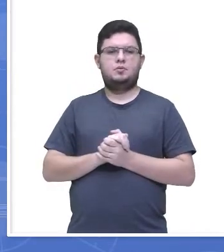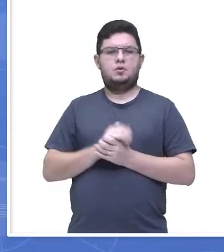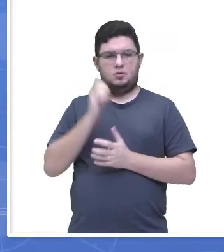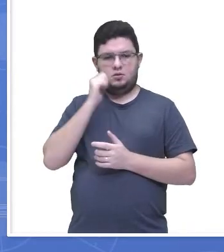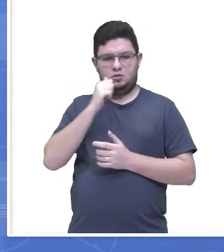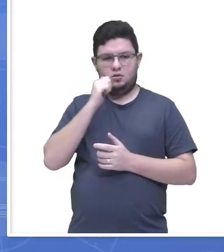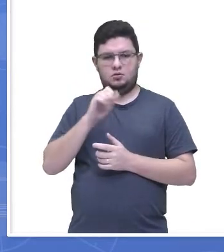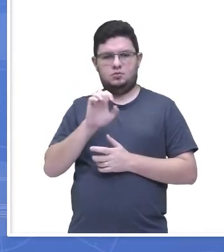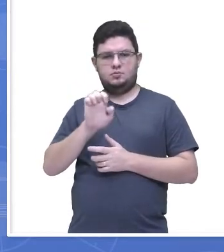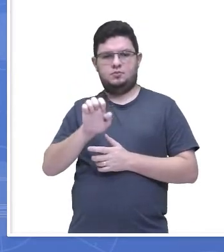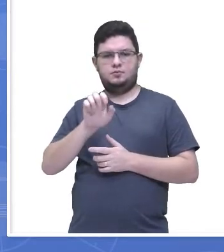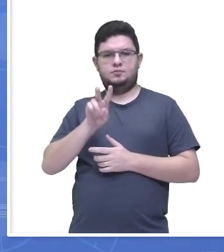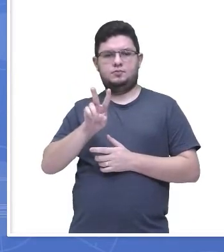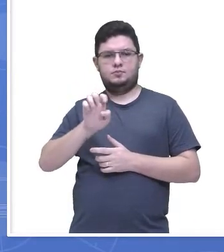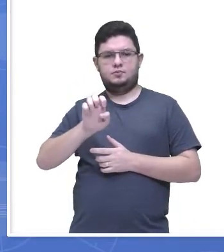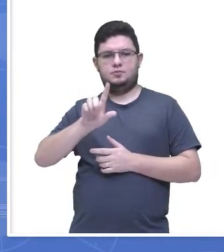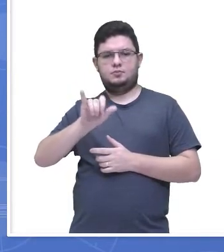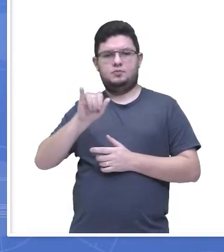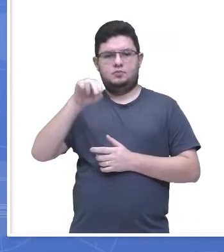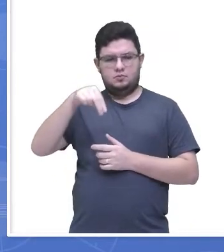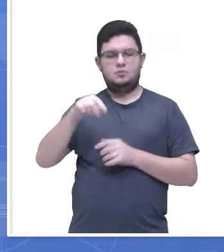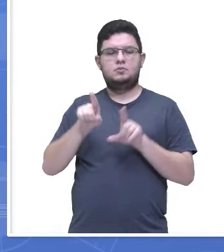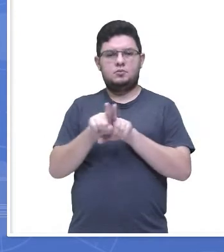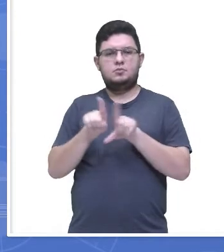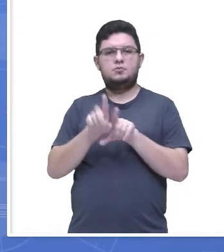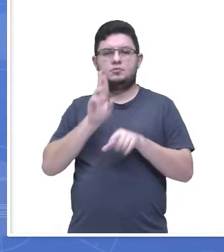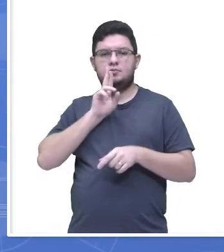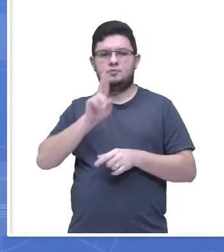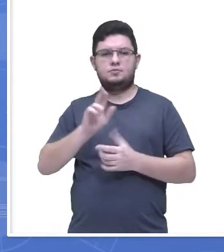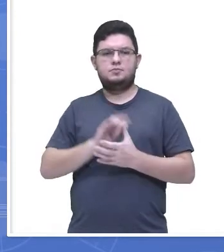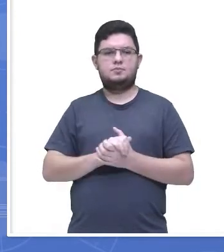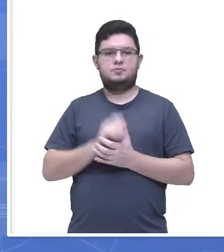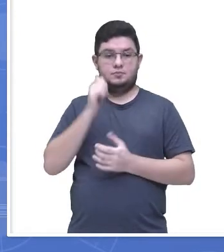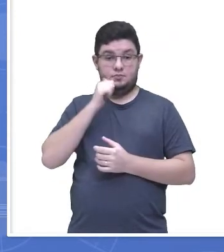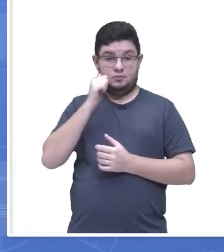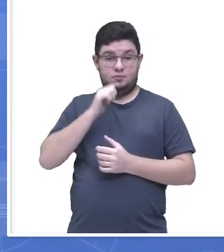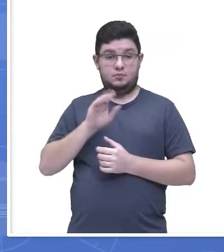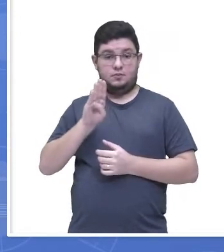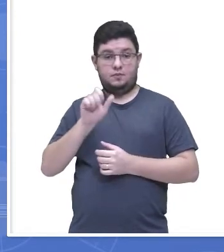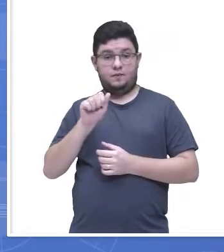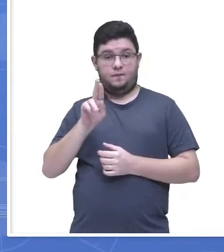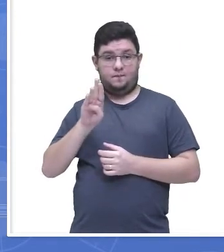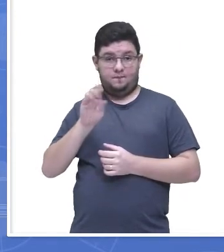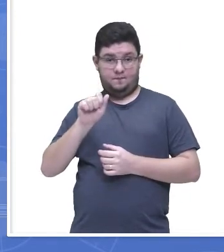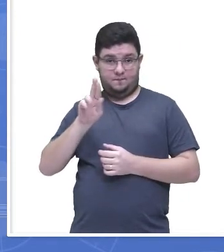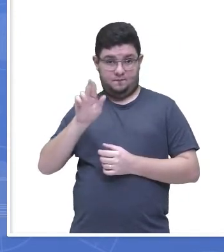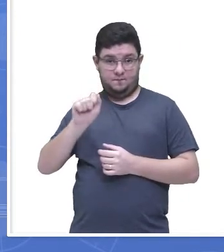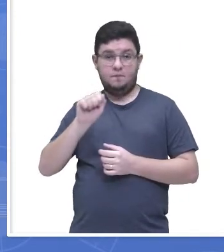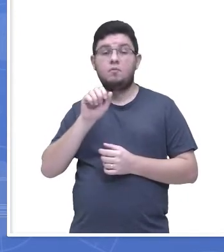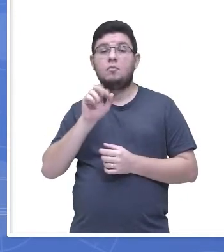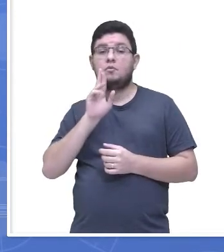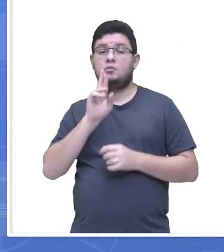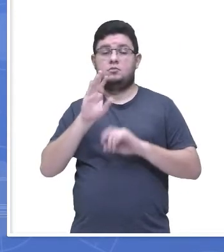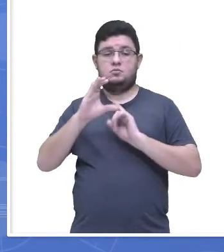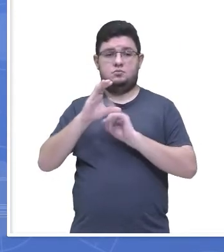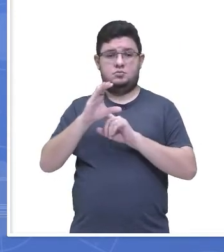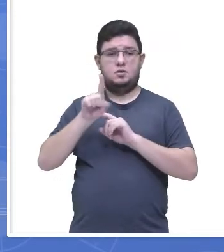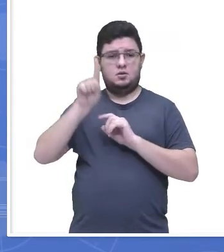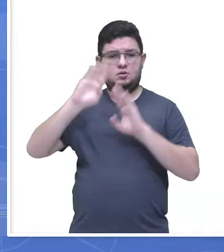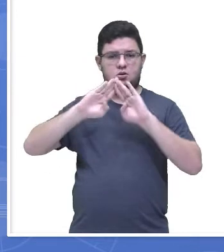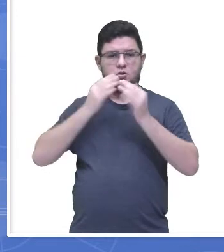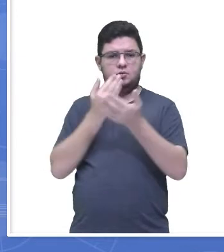a ação desse hormônio e aí a pessoa não vai reabsorver a água, tá? Então, logo, a pessoa